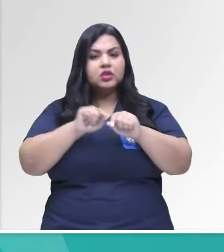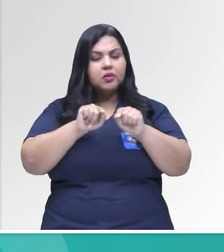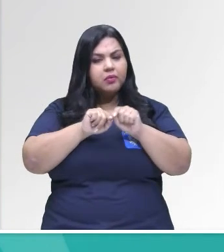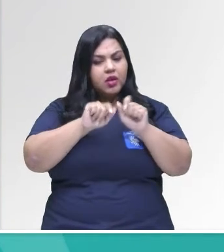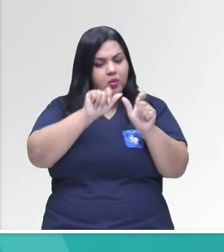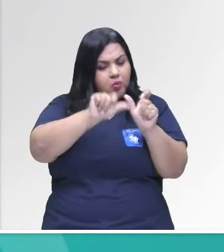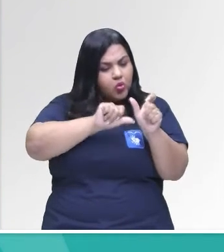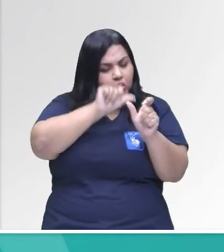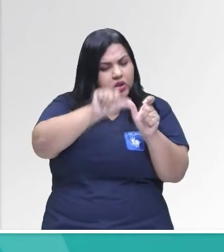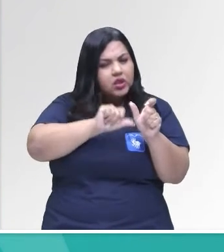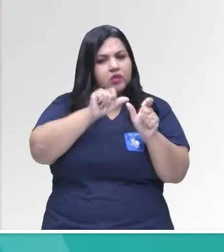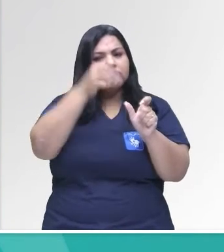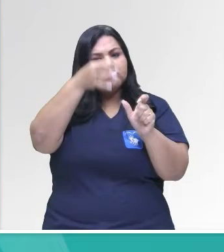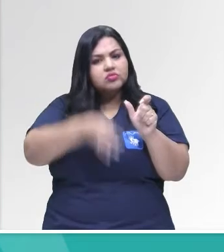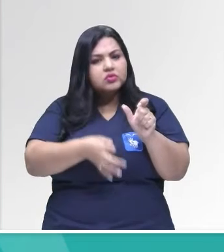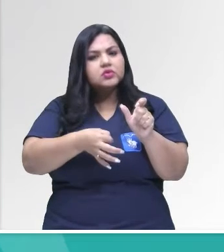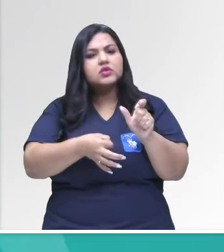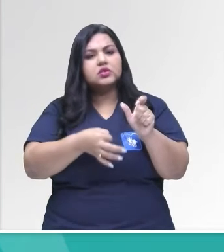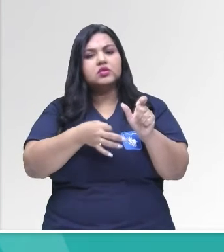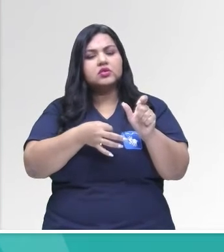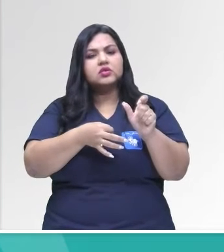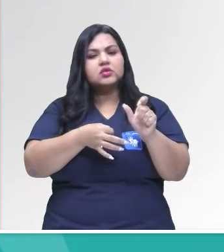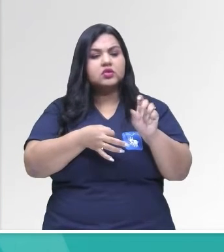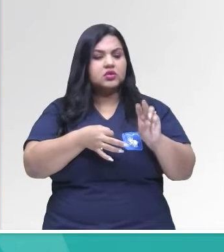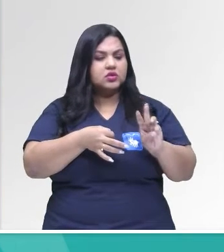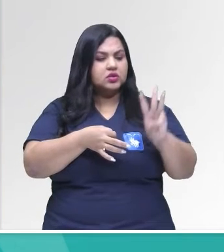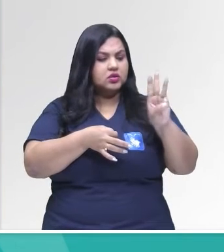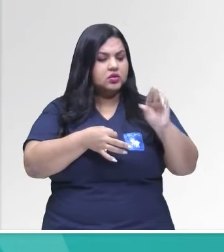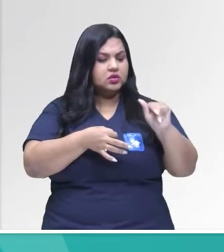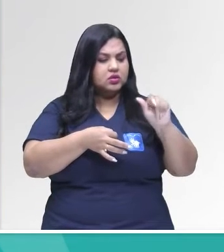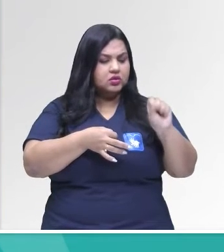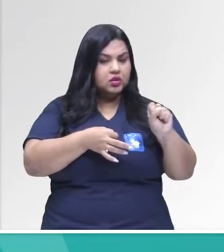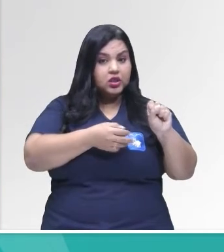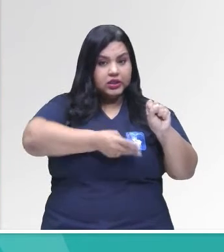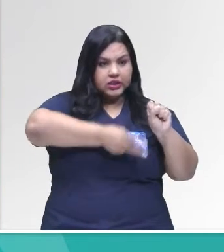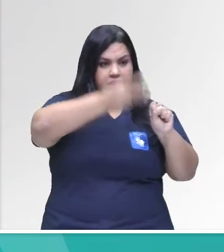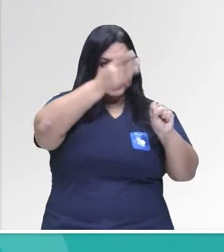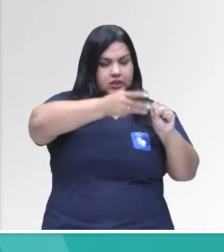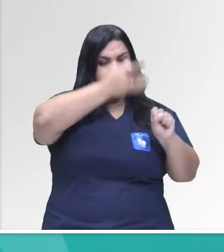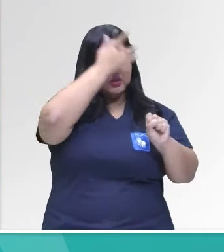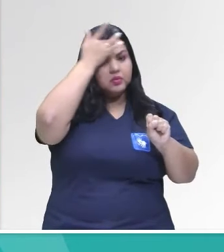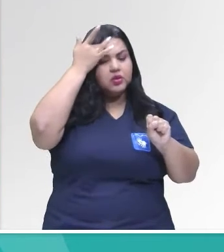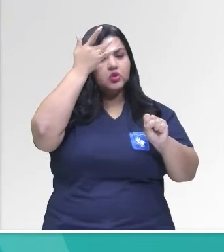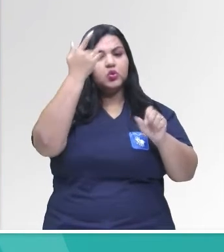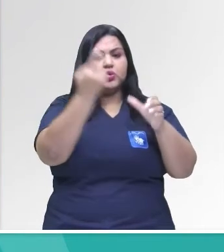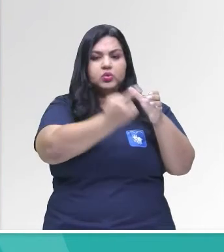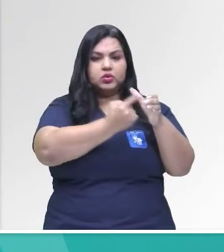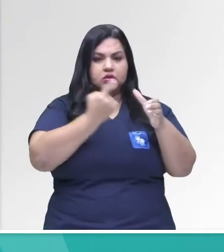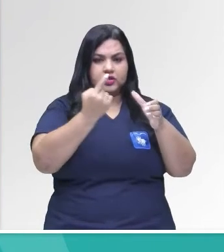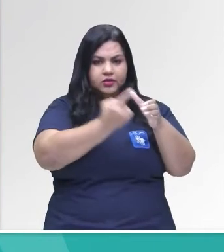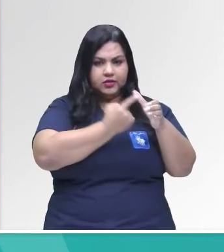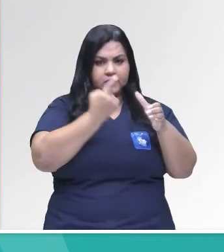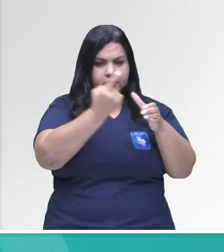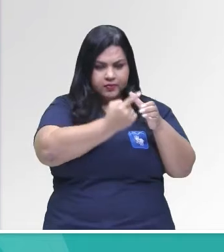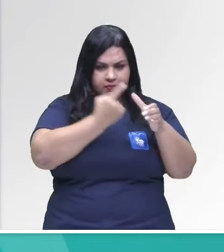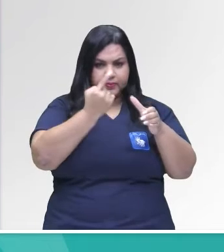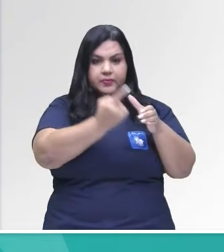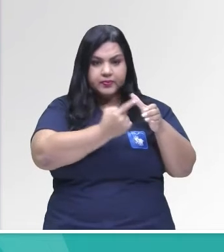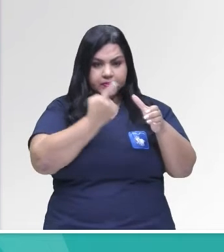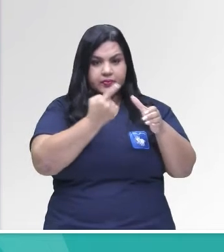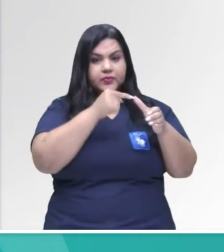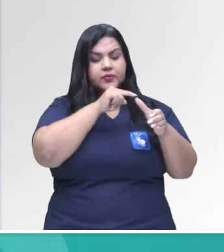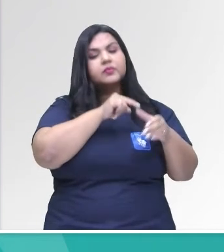o was será utilizado para pronome de terceira pessoa no singular, não esqueçam dessa palavra